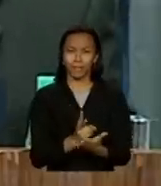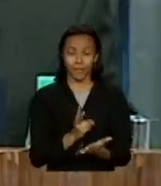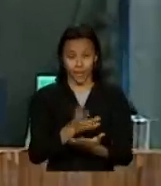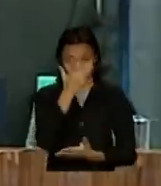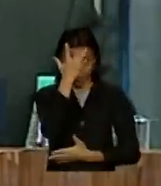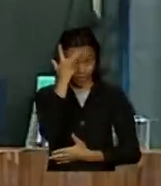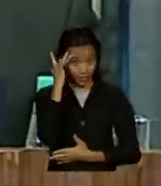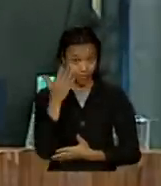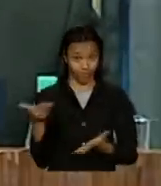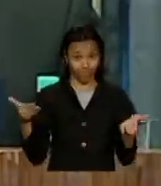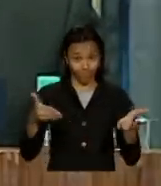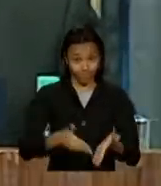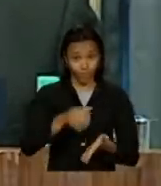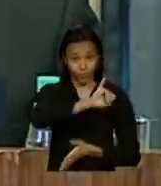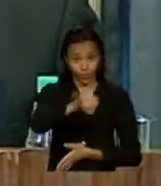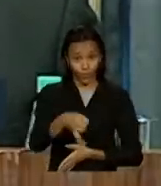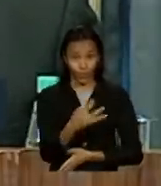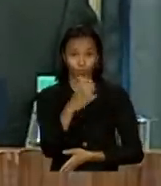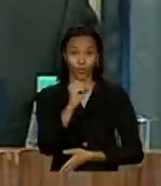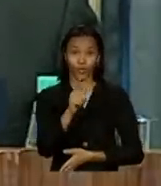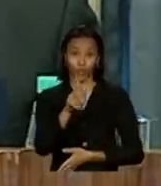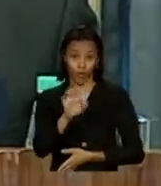querido Jorge